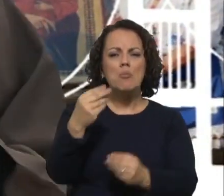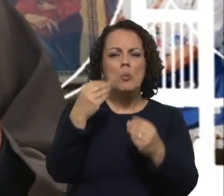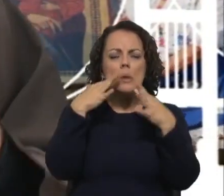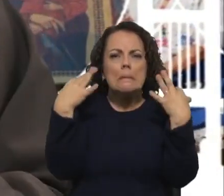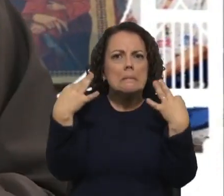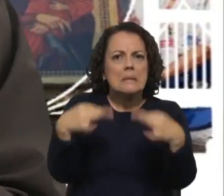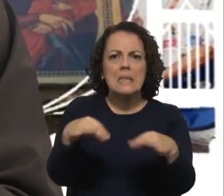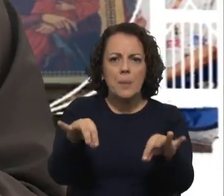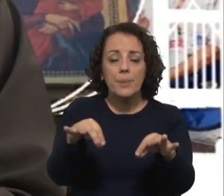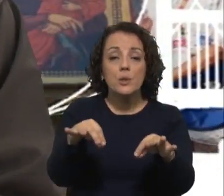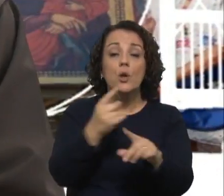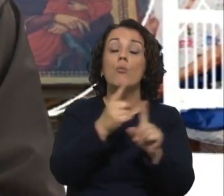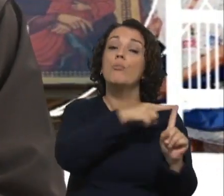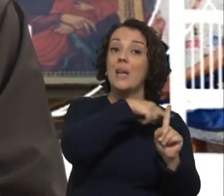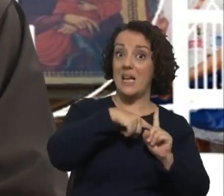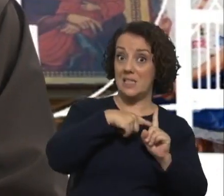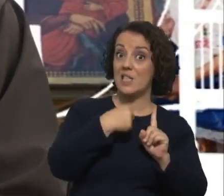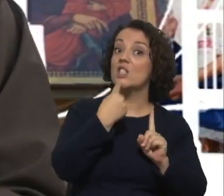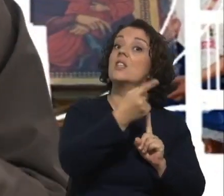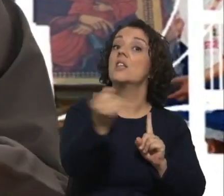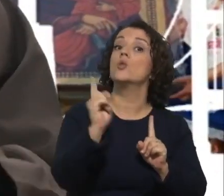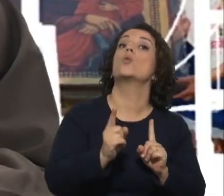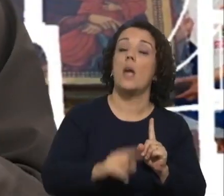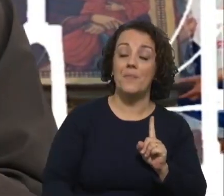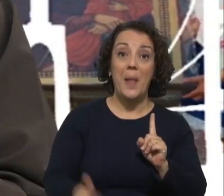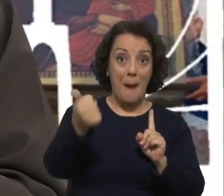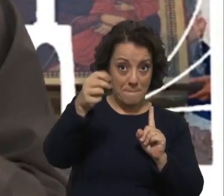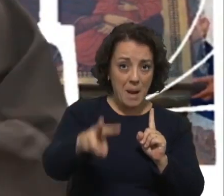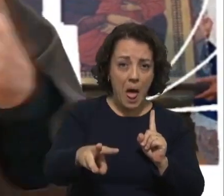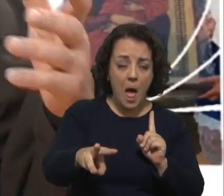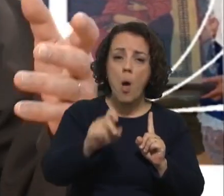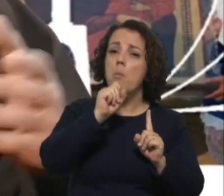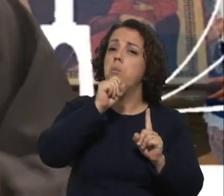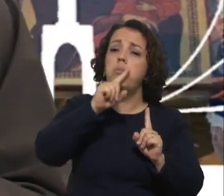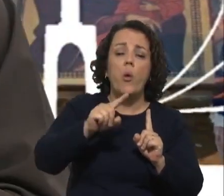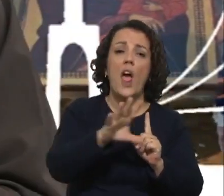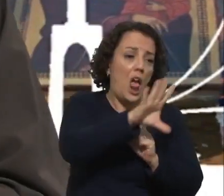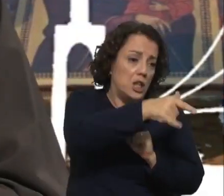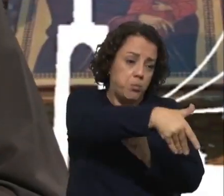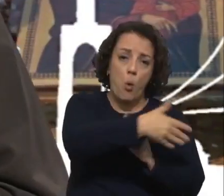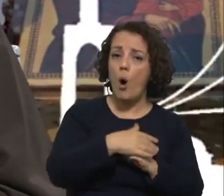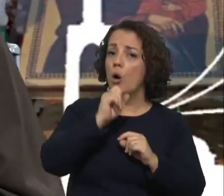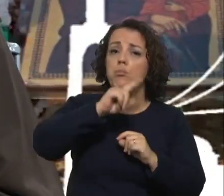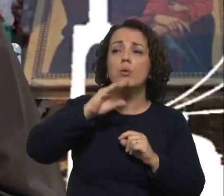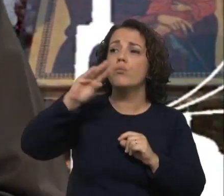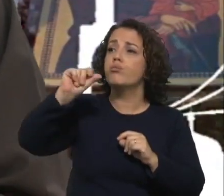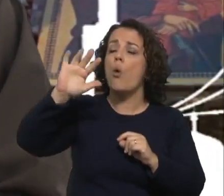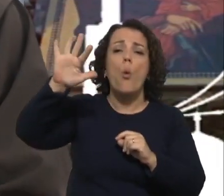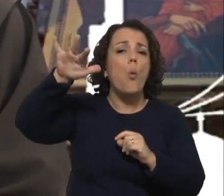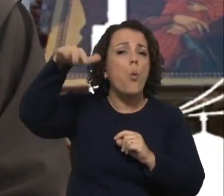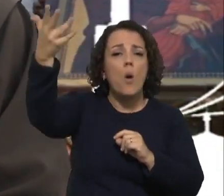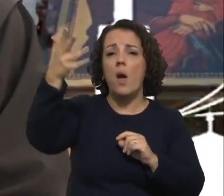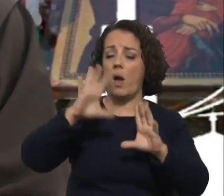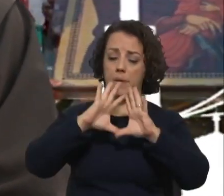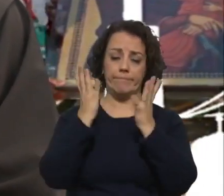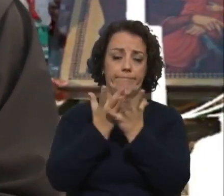E precisamente para dizer que, em primeiro lugar, Belém pode ser em qualquer parte, pode ser em Grécio, pode ser em Lisboa, pode ser noutra parte qualquer